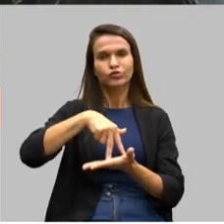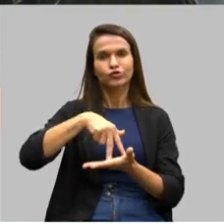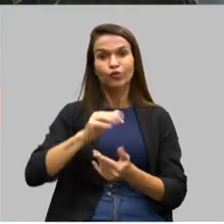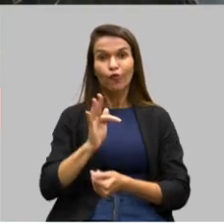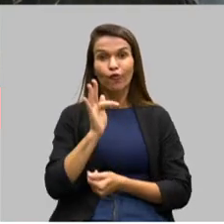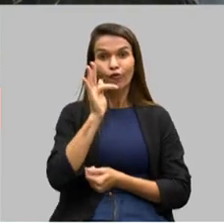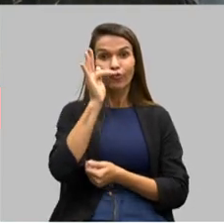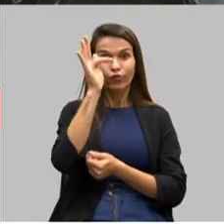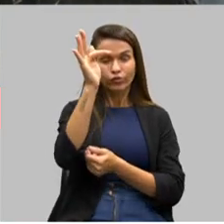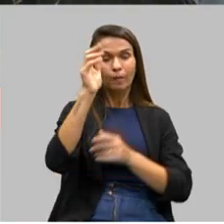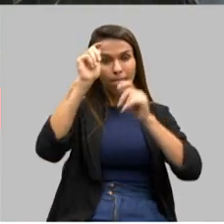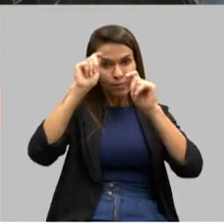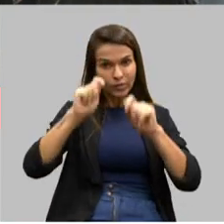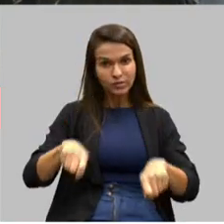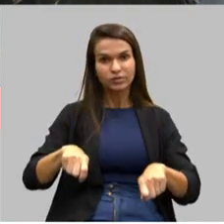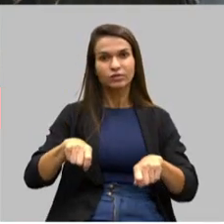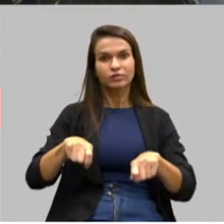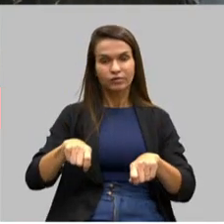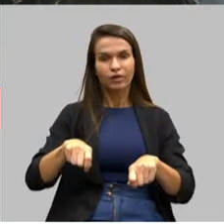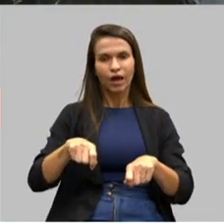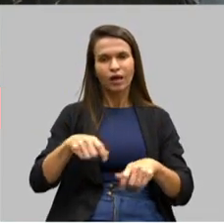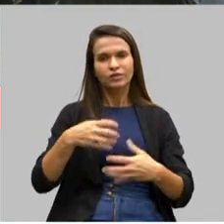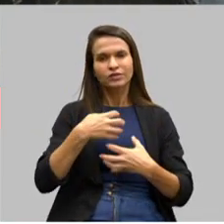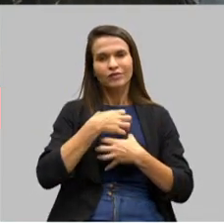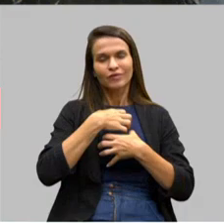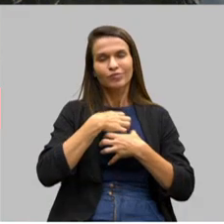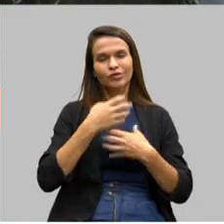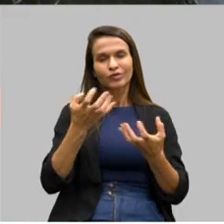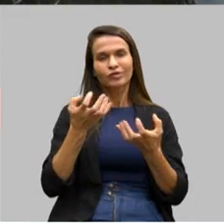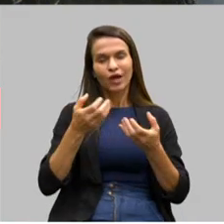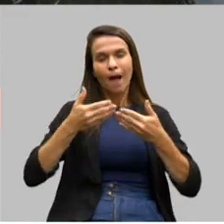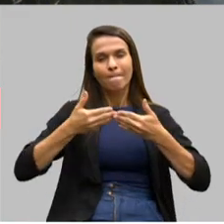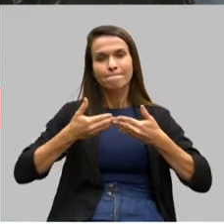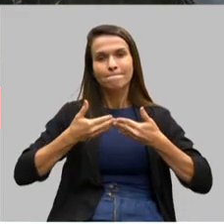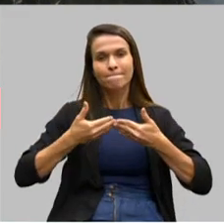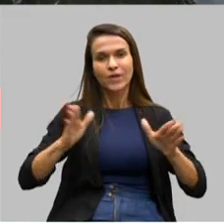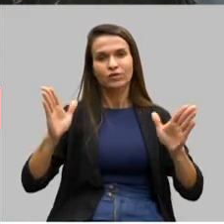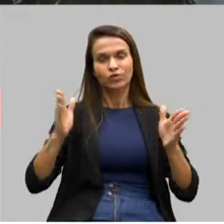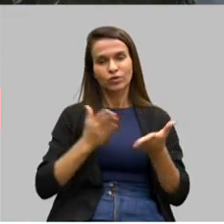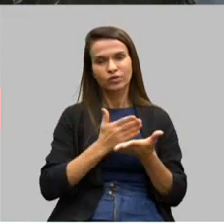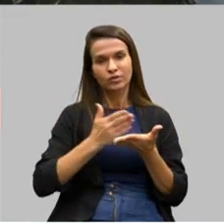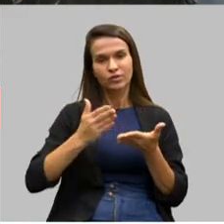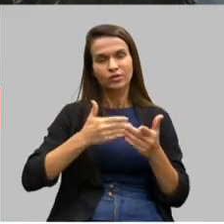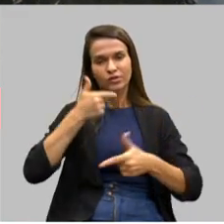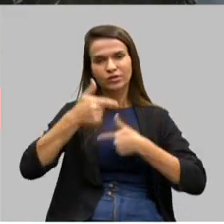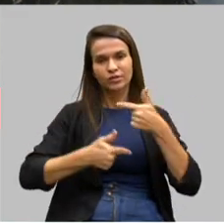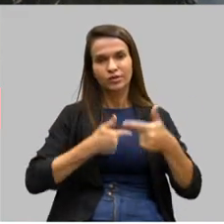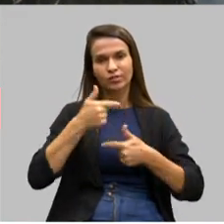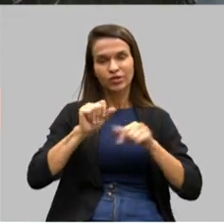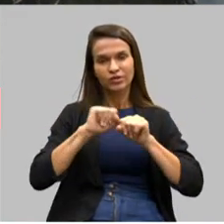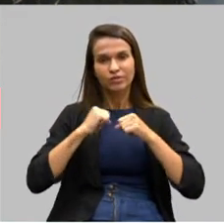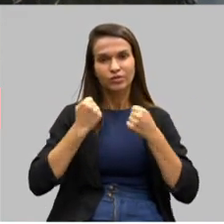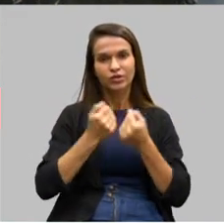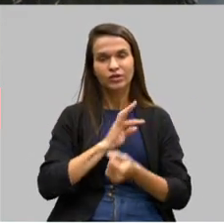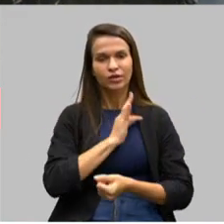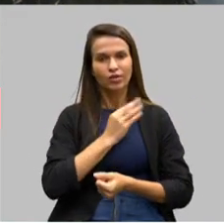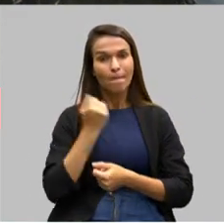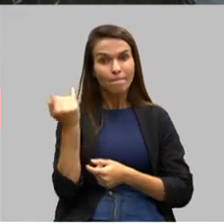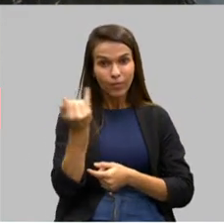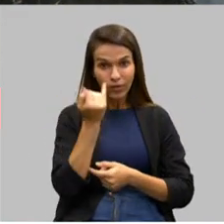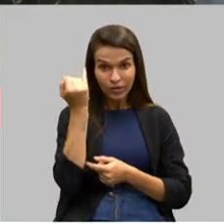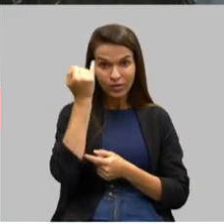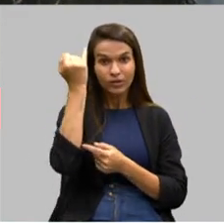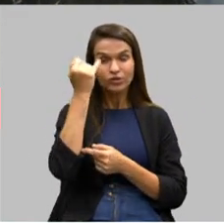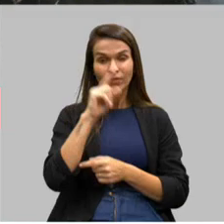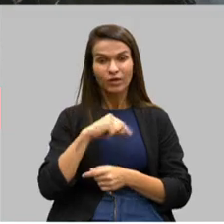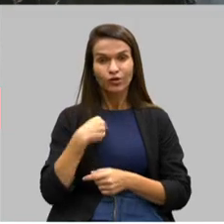futuro possível, e é dessa forma que eu gostaria de fazer a abertura e o início desse trabalho, desse seminário técnico tão importante para a